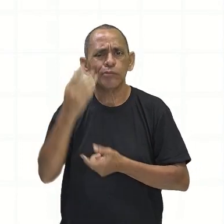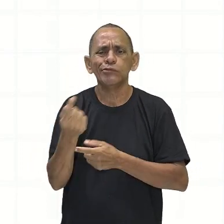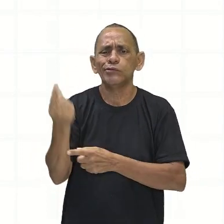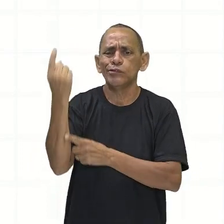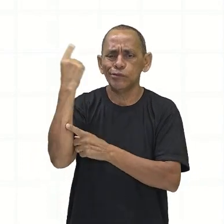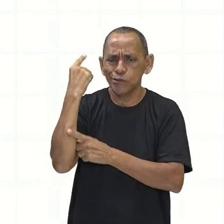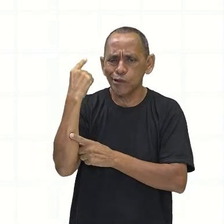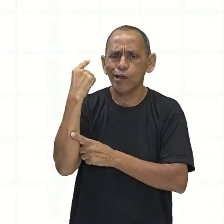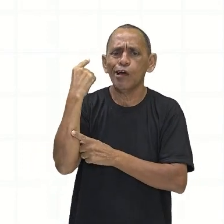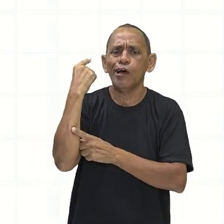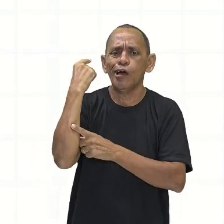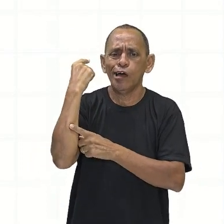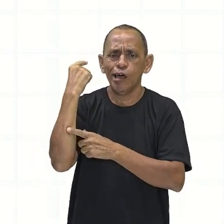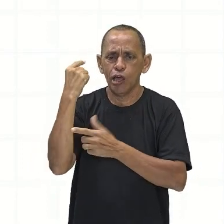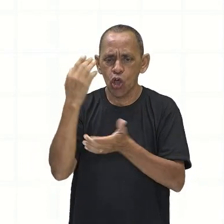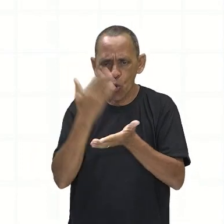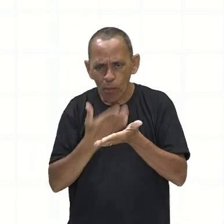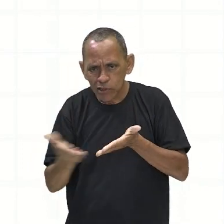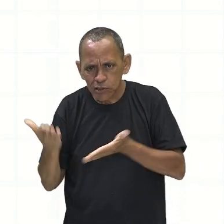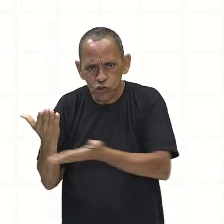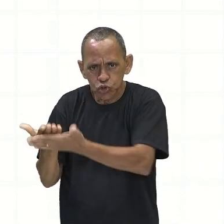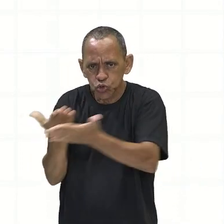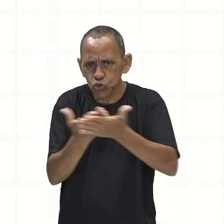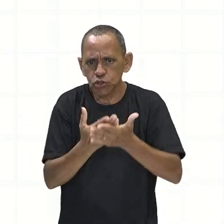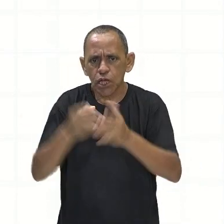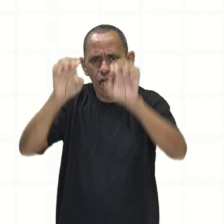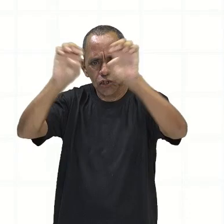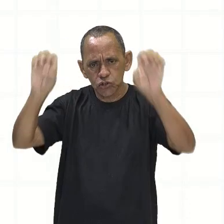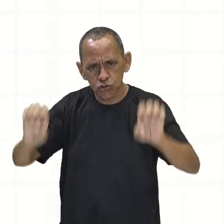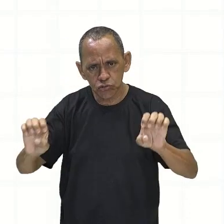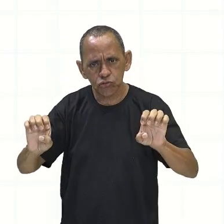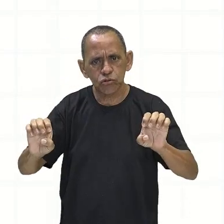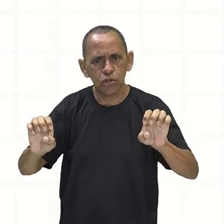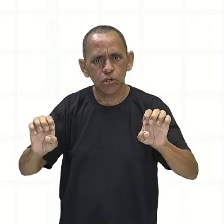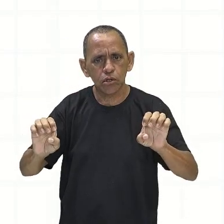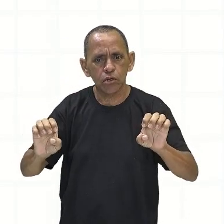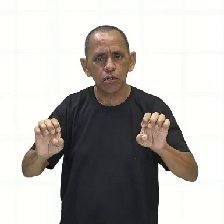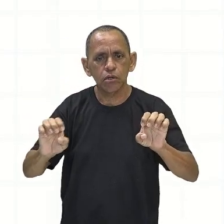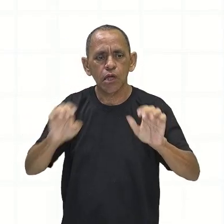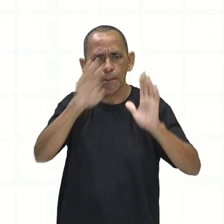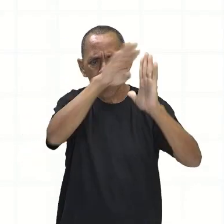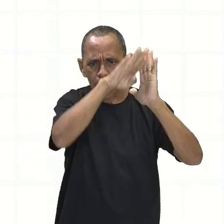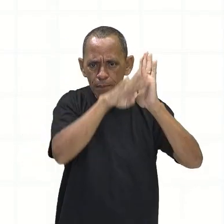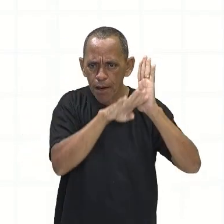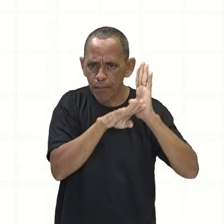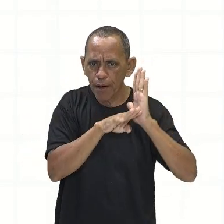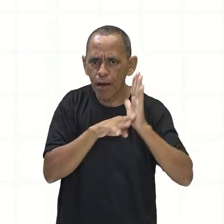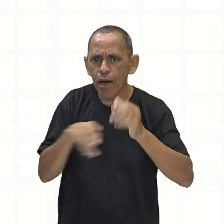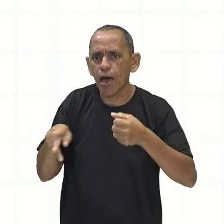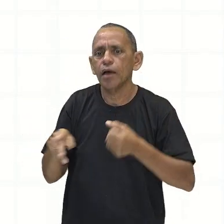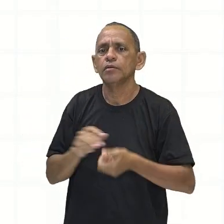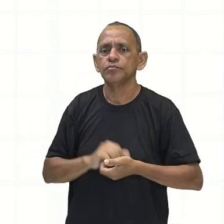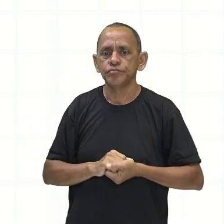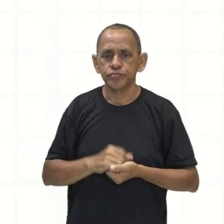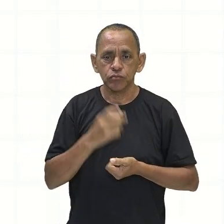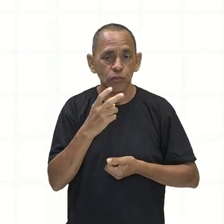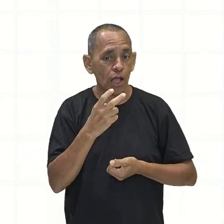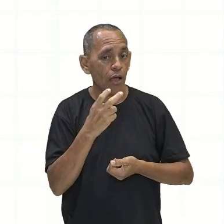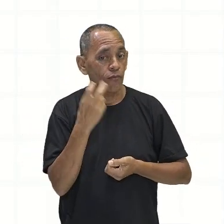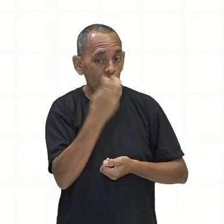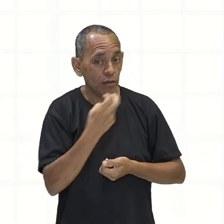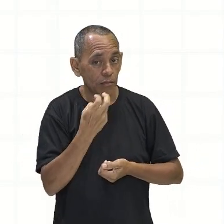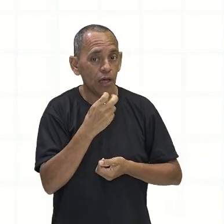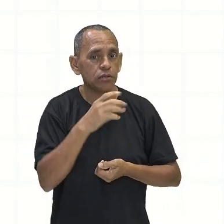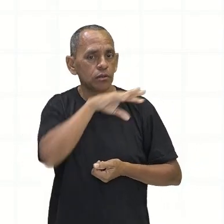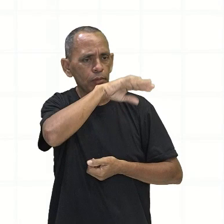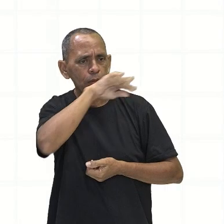estrutura das frases verbais da língua. Muito bem, vamos ver aqui mais uns exemplos que nós trouxemos para